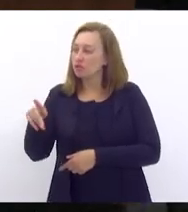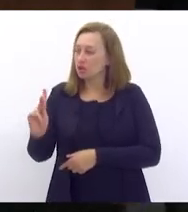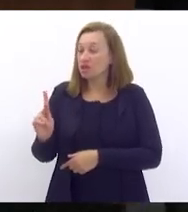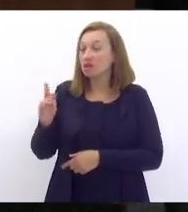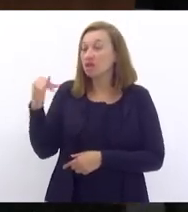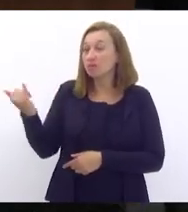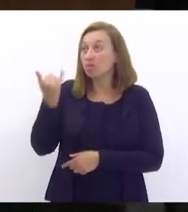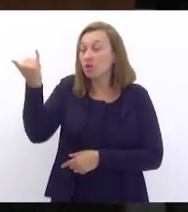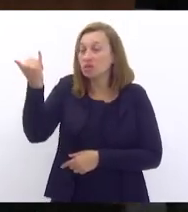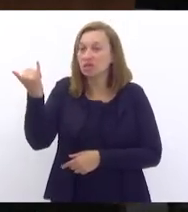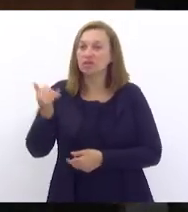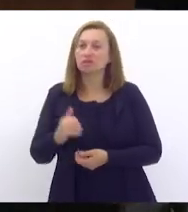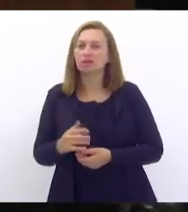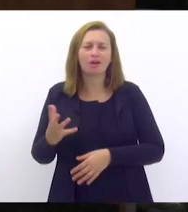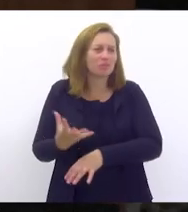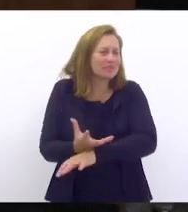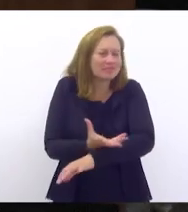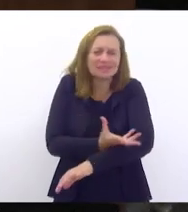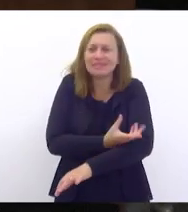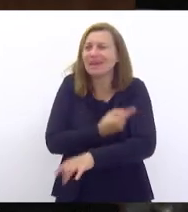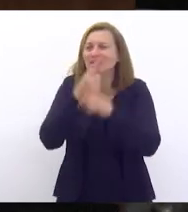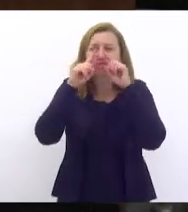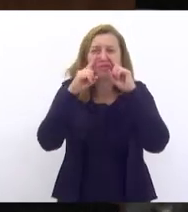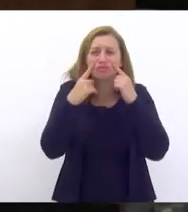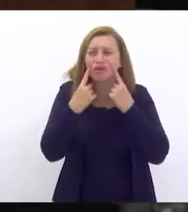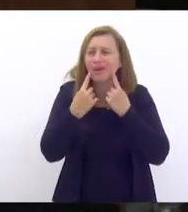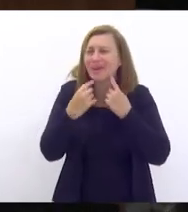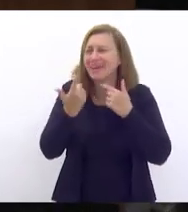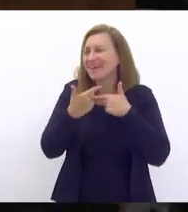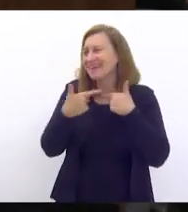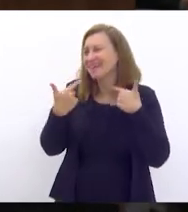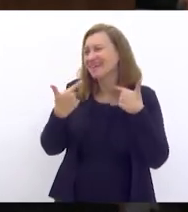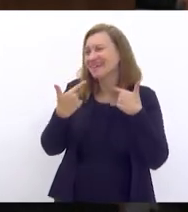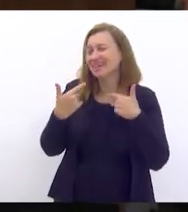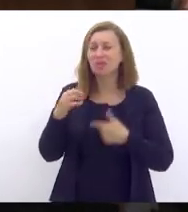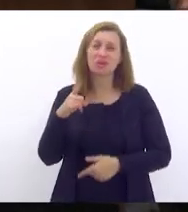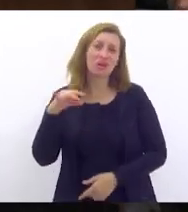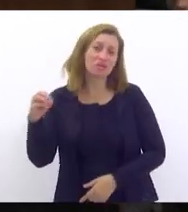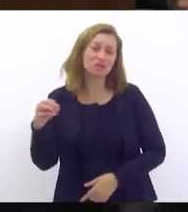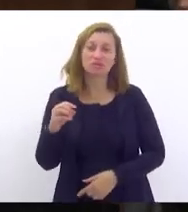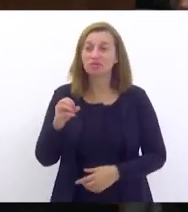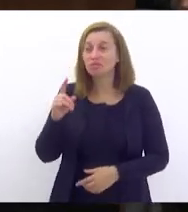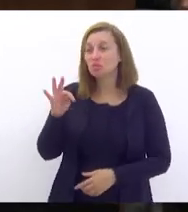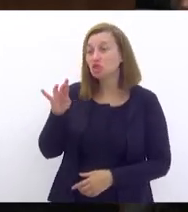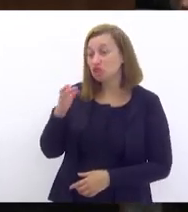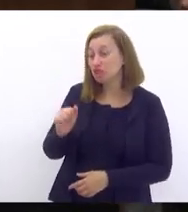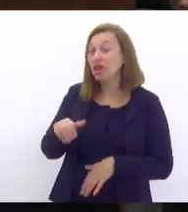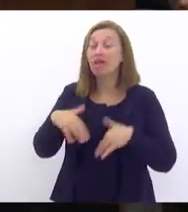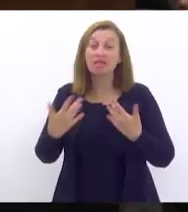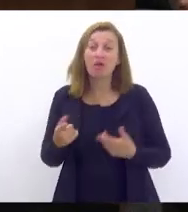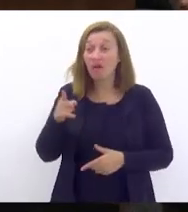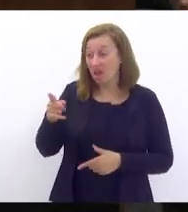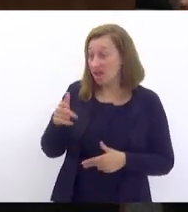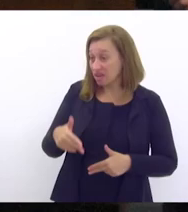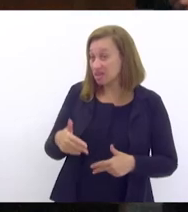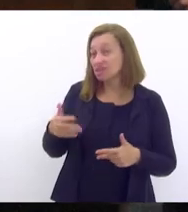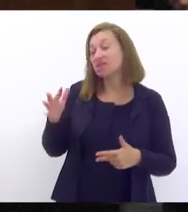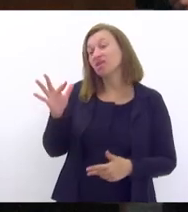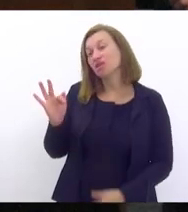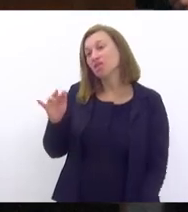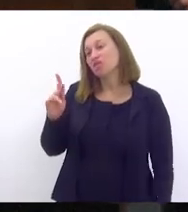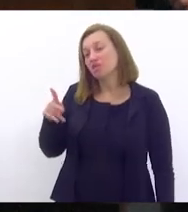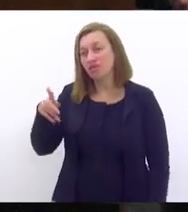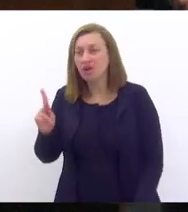me emocionei, ri, chorei com Claudinho Buchecha. Então, é esse funk, é essa